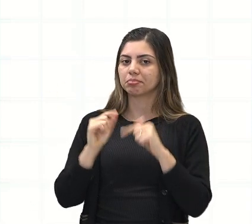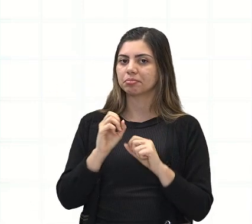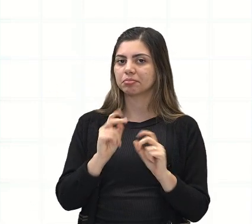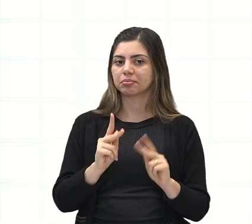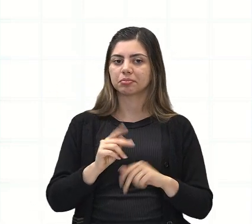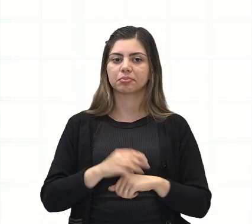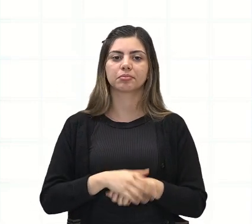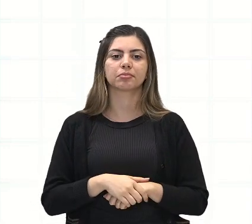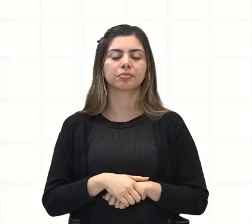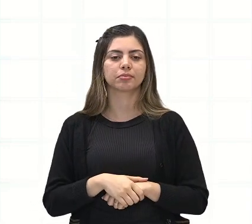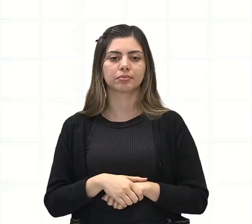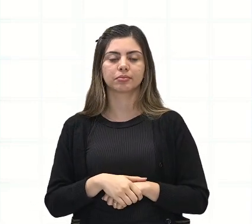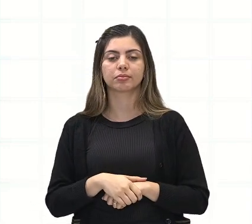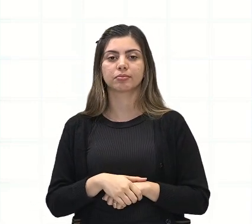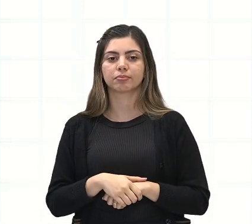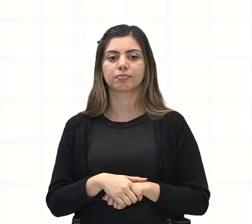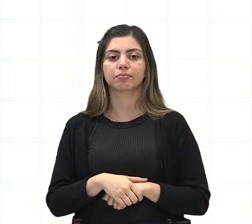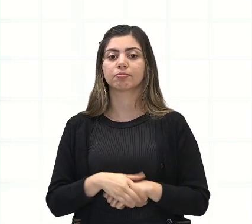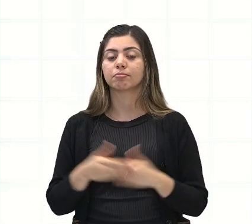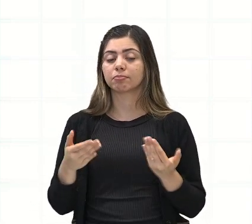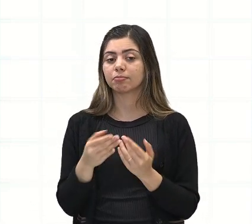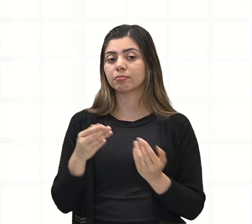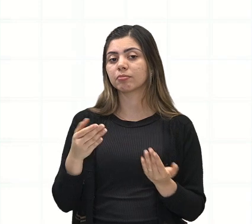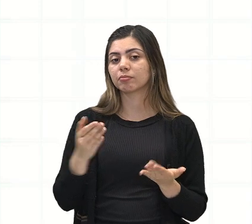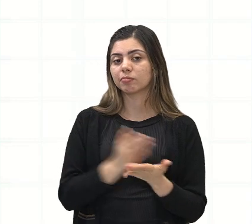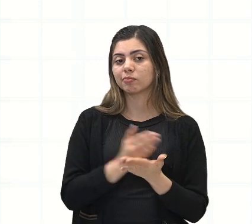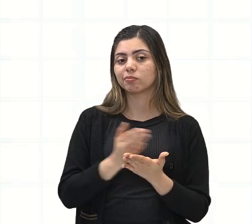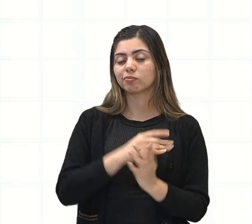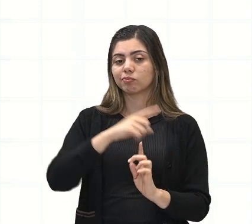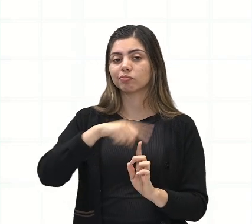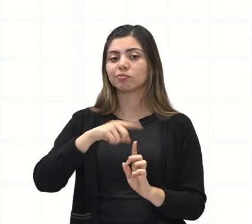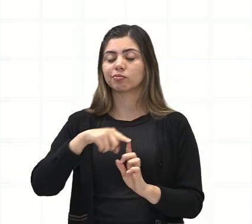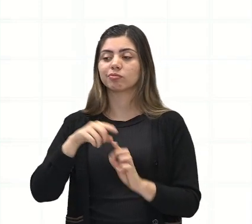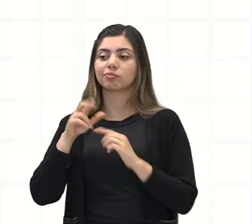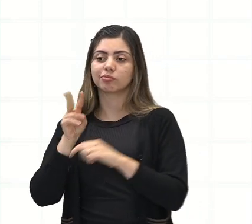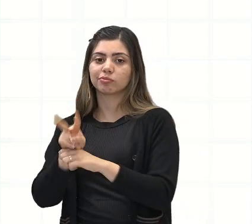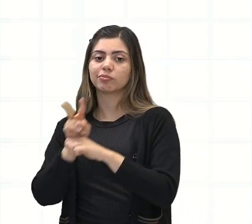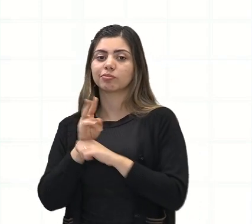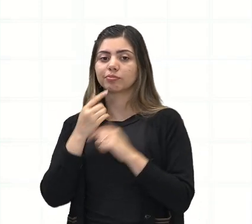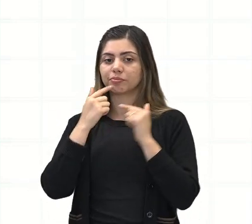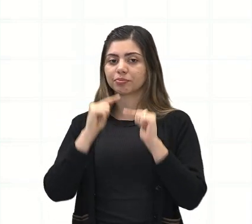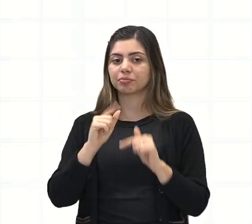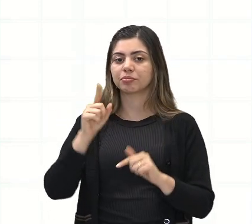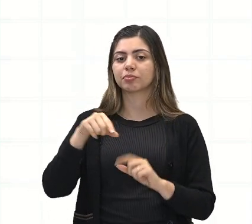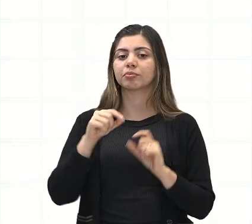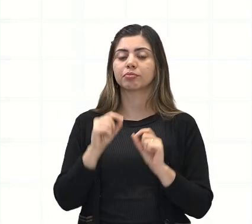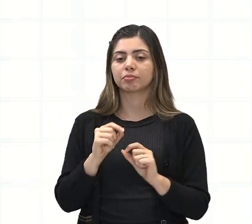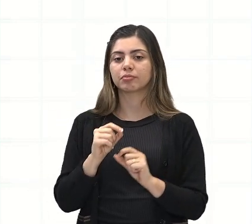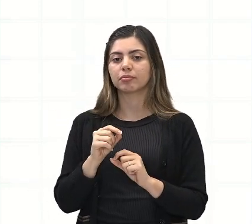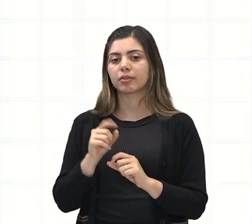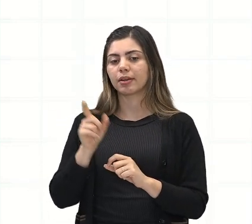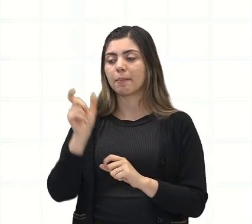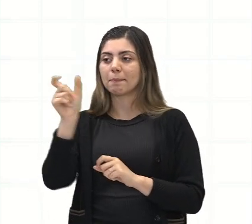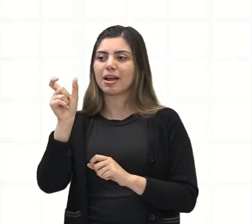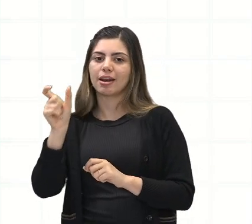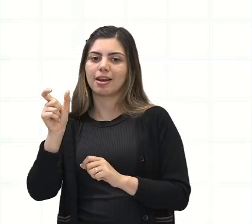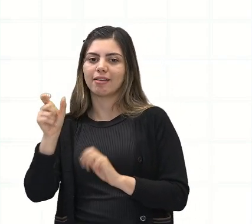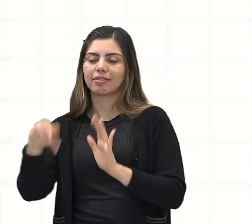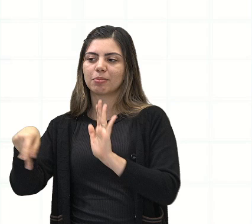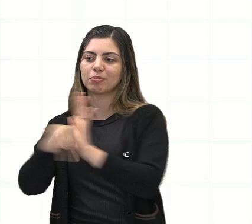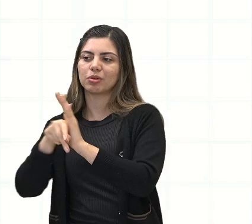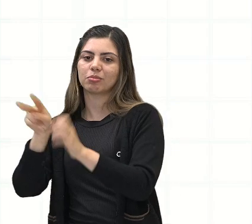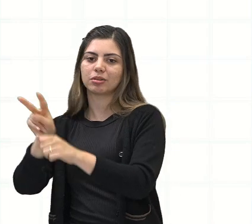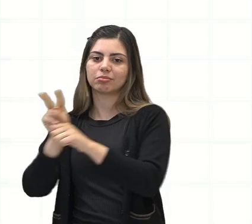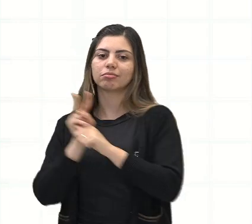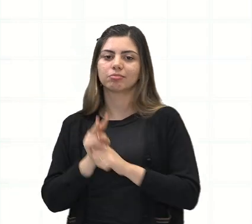perfeito? Alguns tipos de estrangeirismo, o primeiro dele que é o empréstimo direto. Aqui o nosso conceito, que neste tipo